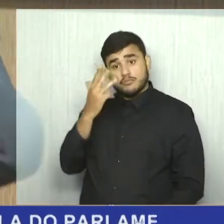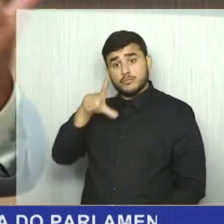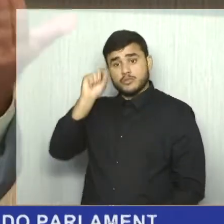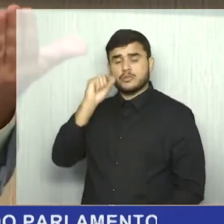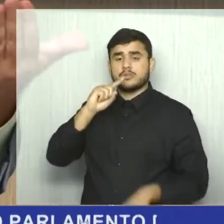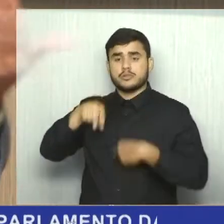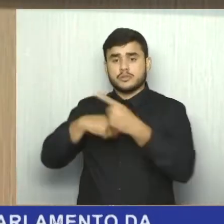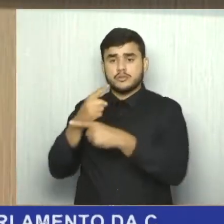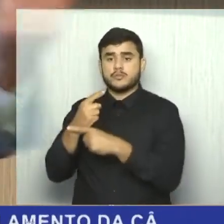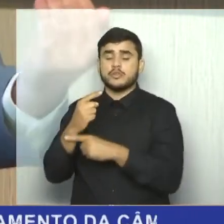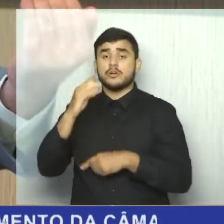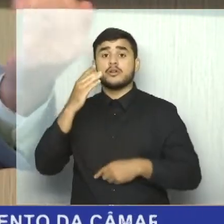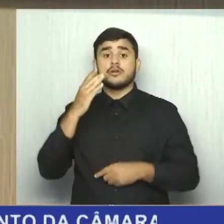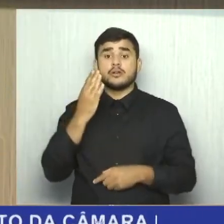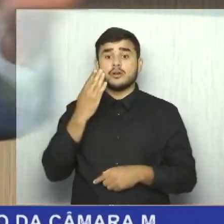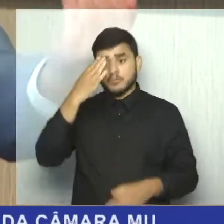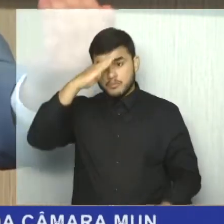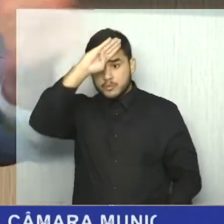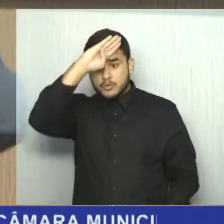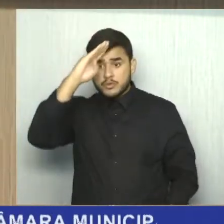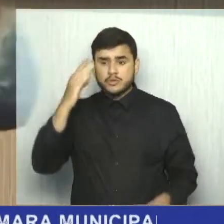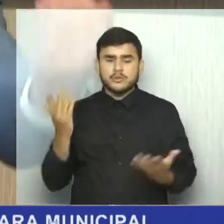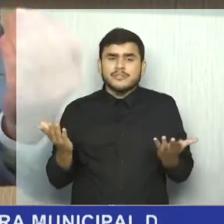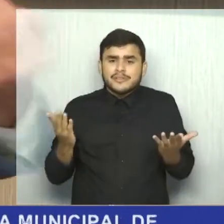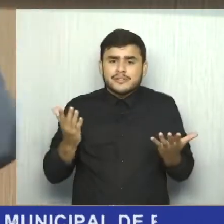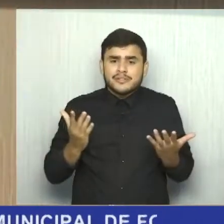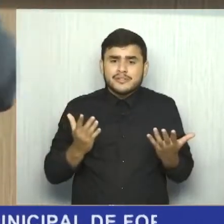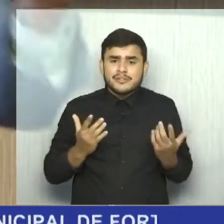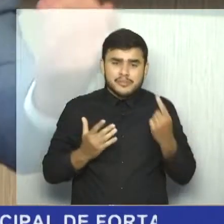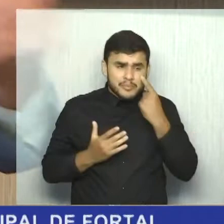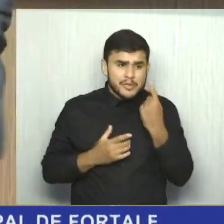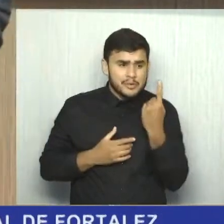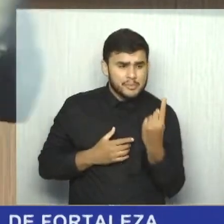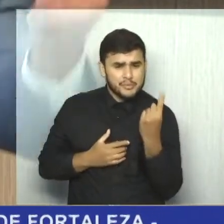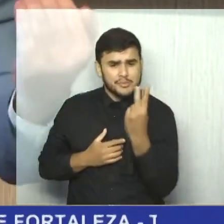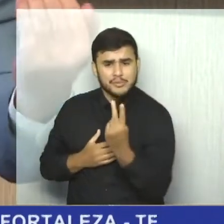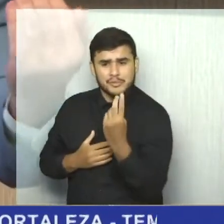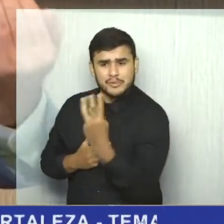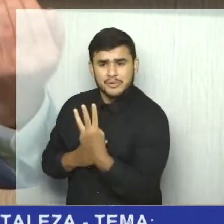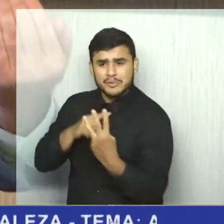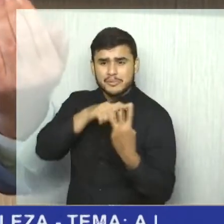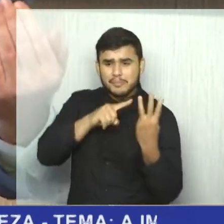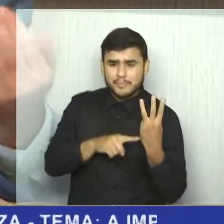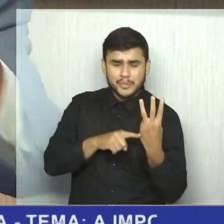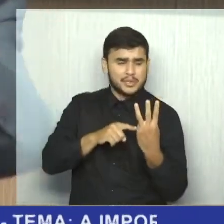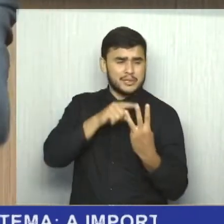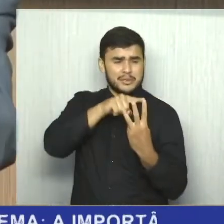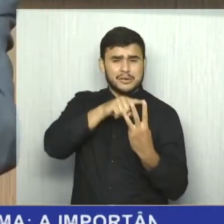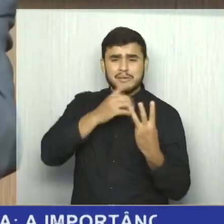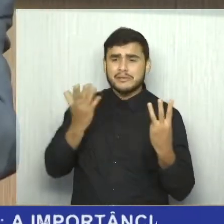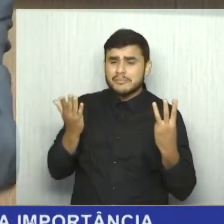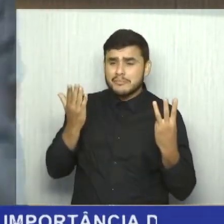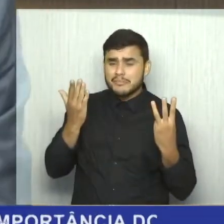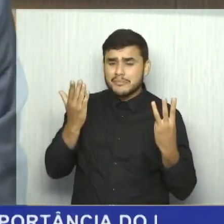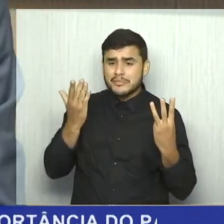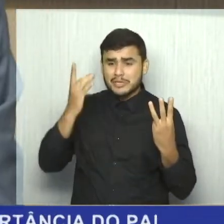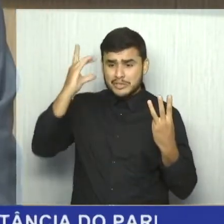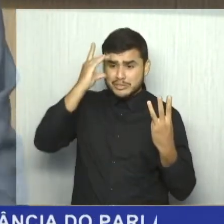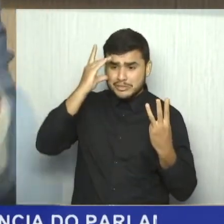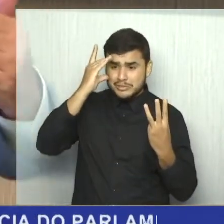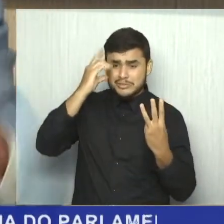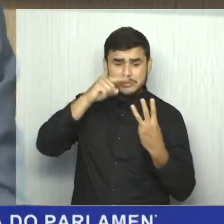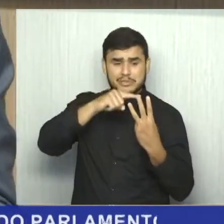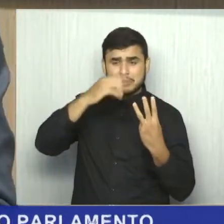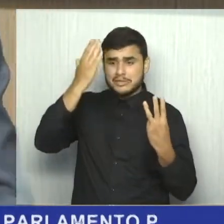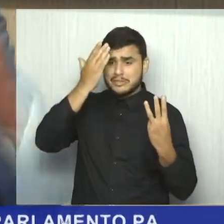Bolsonaro. Vocês percebem? 3 conversas, 3 bandeiras, tudo conversa diferente, e o modelo é o mesmo. Chega na